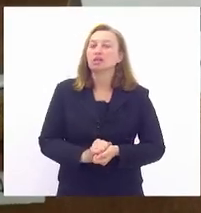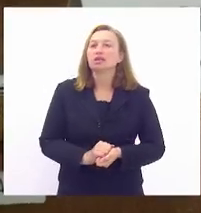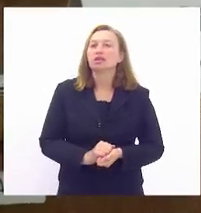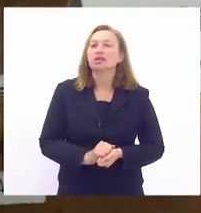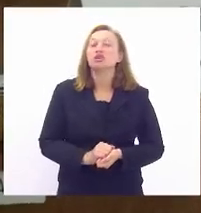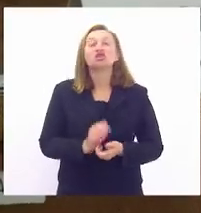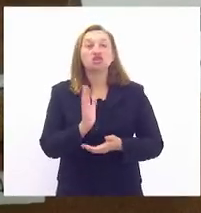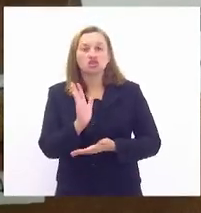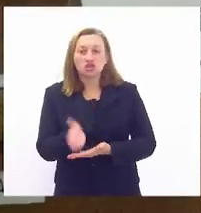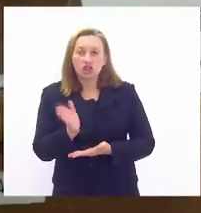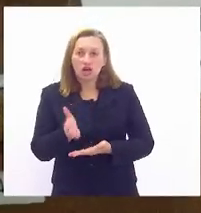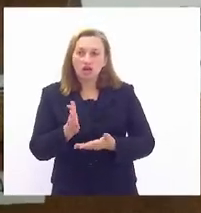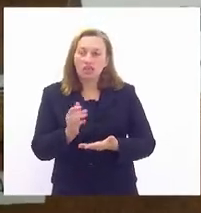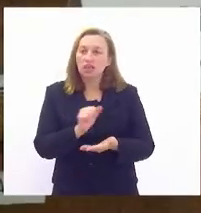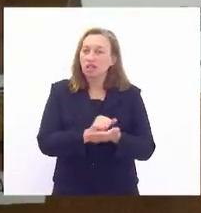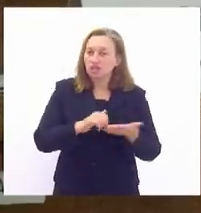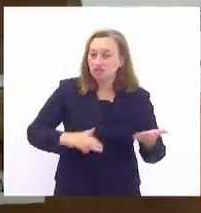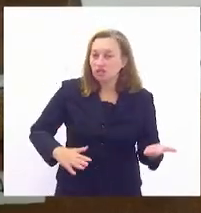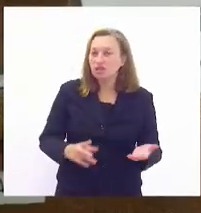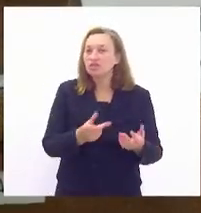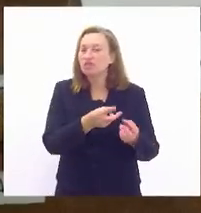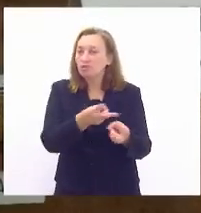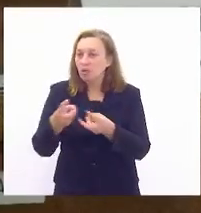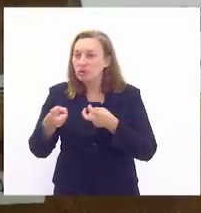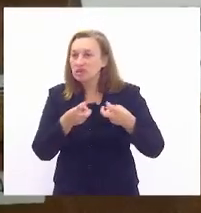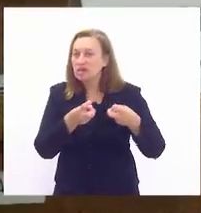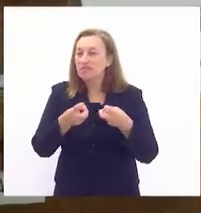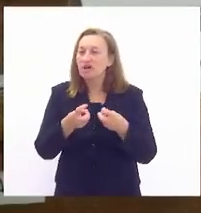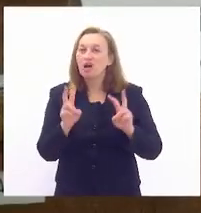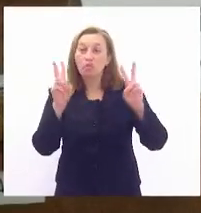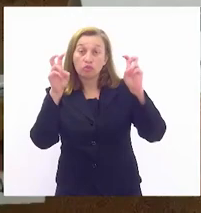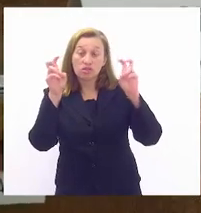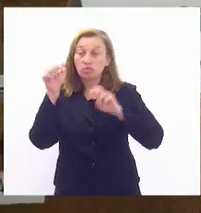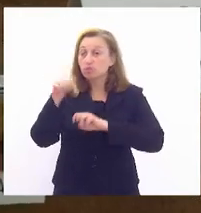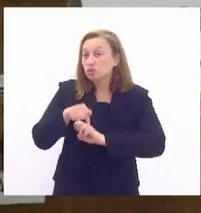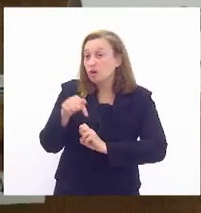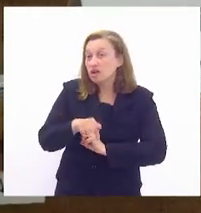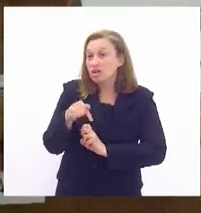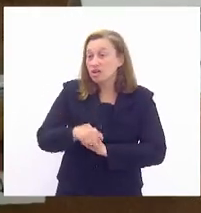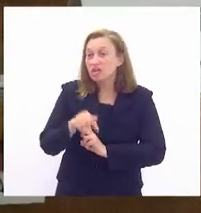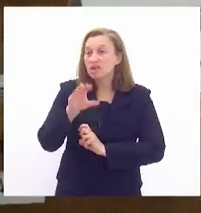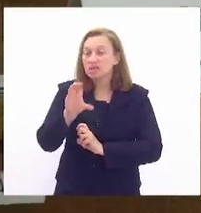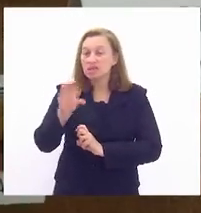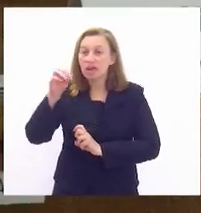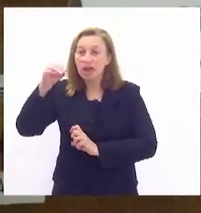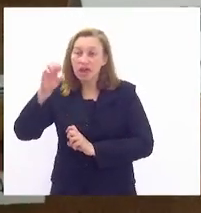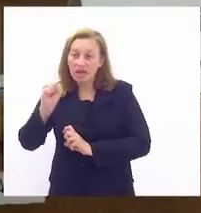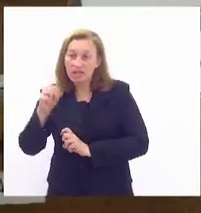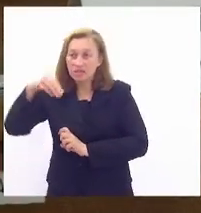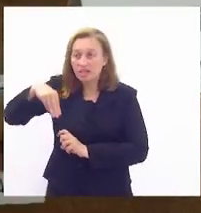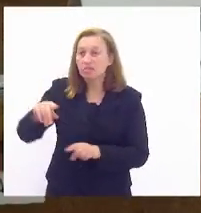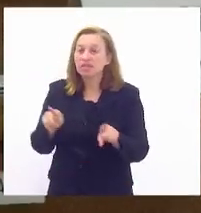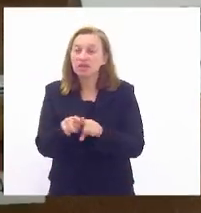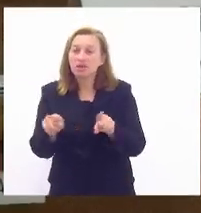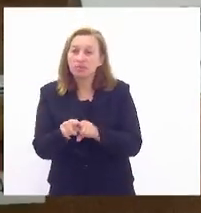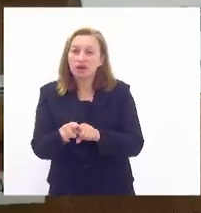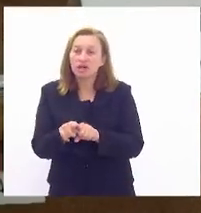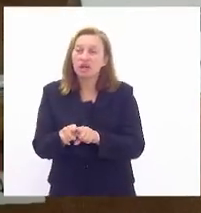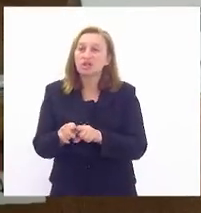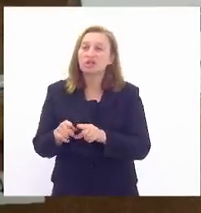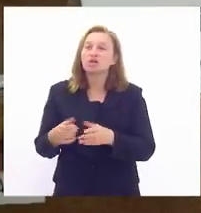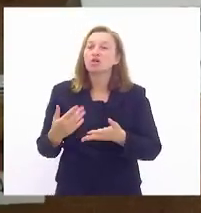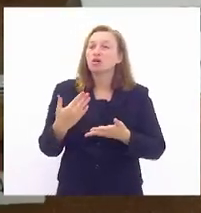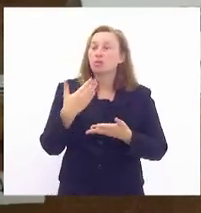já tem ações para verificar, né, as questões aqui da CSN. Temos atendido as emergências